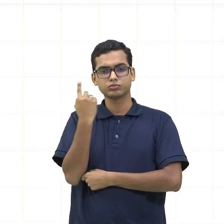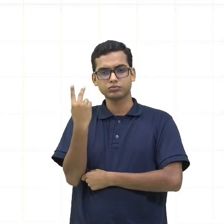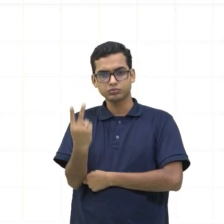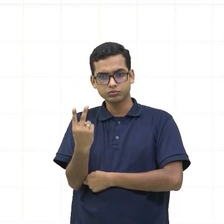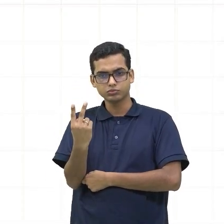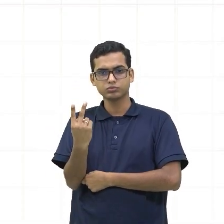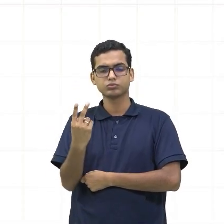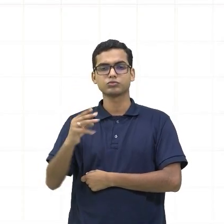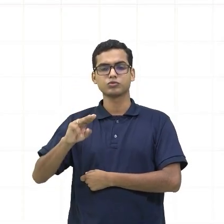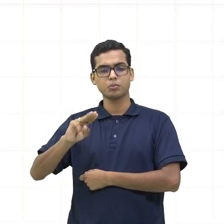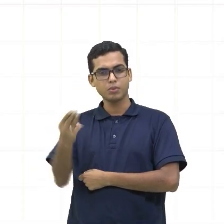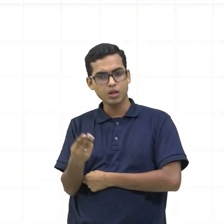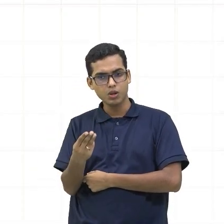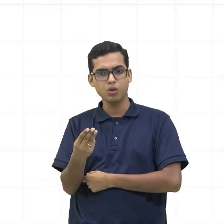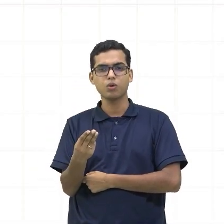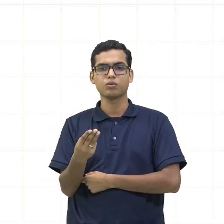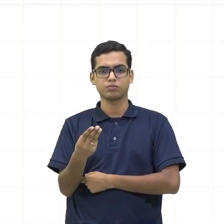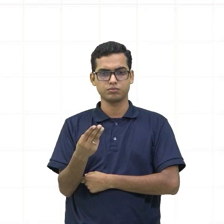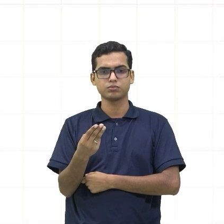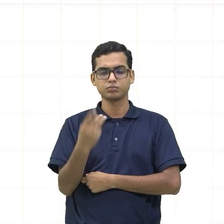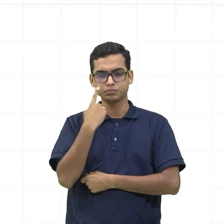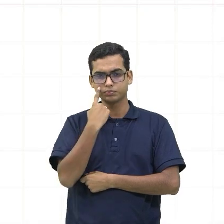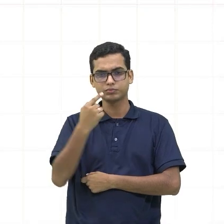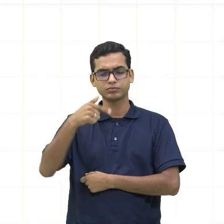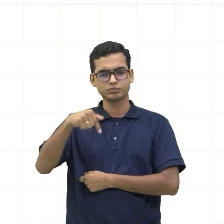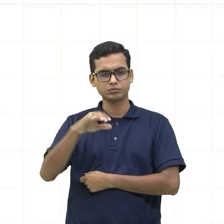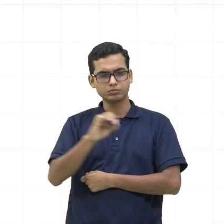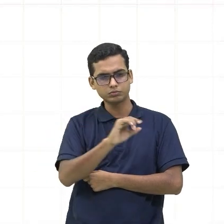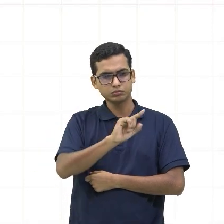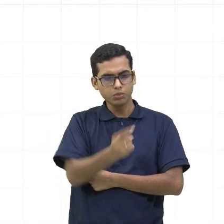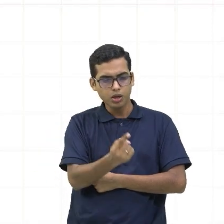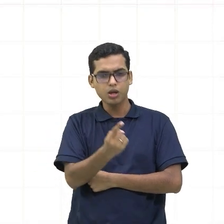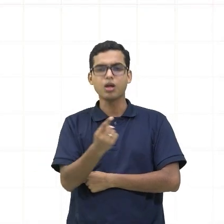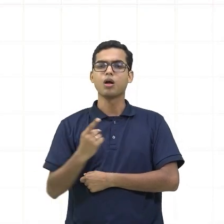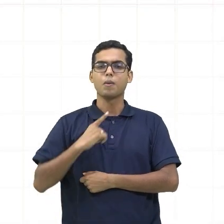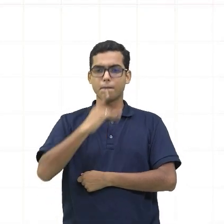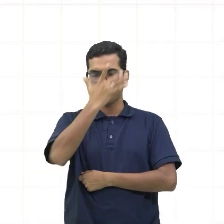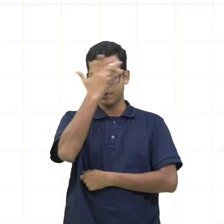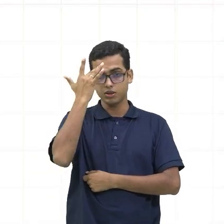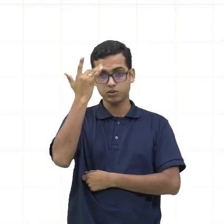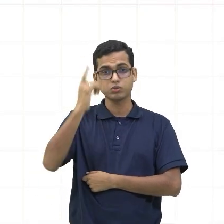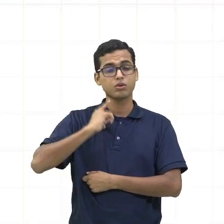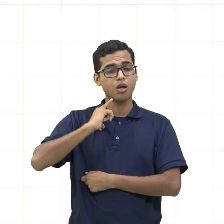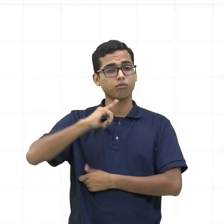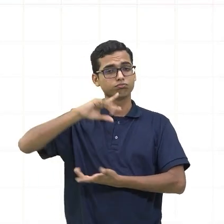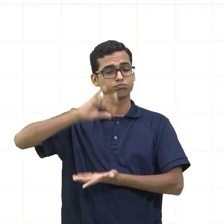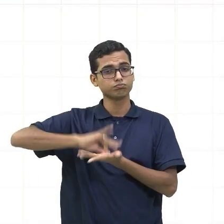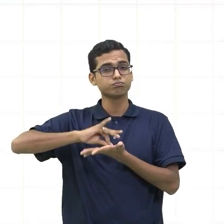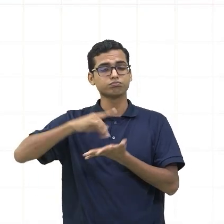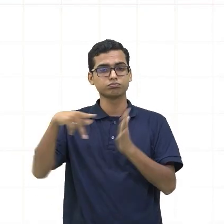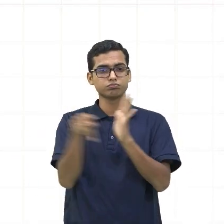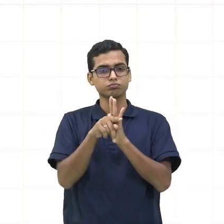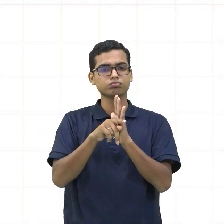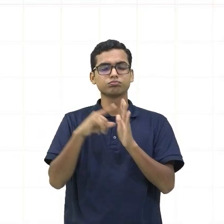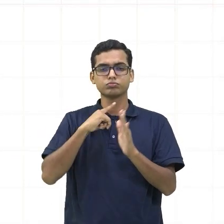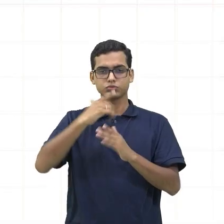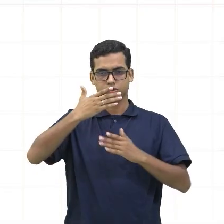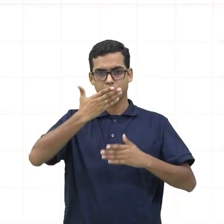2.711.618 pessoas que se autodeclararam da cor ou raça parda, né? E depois nós temos